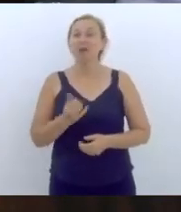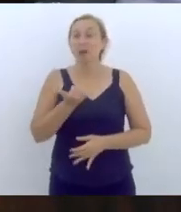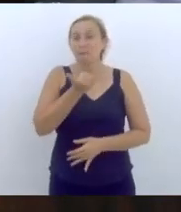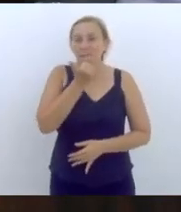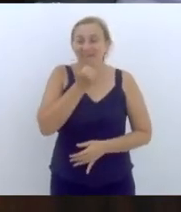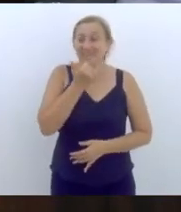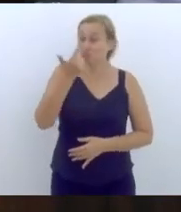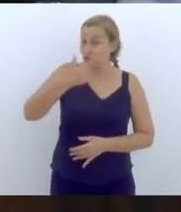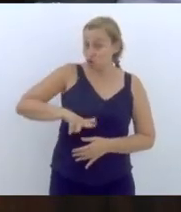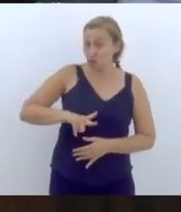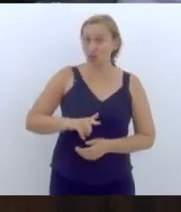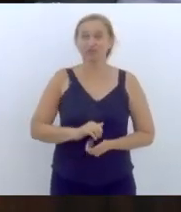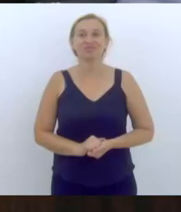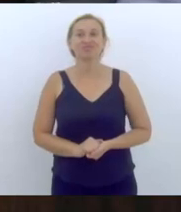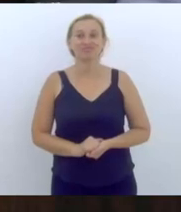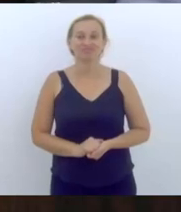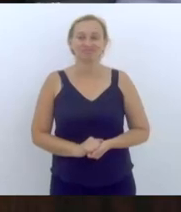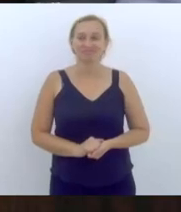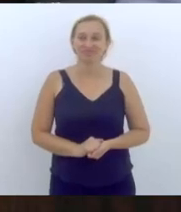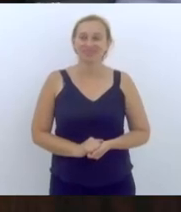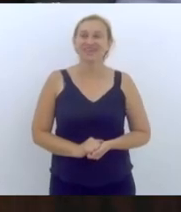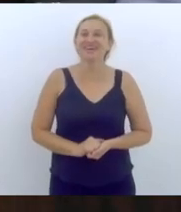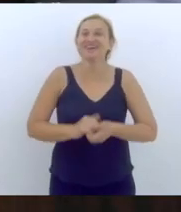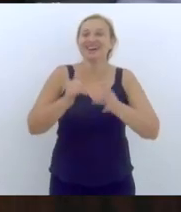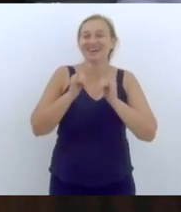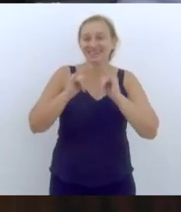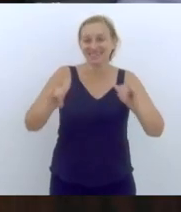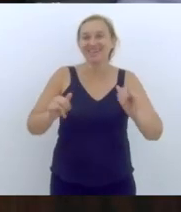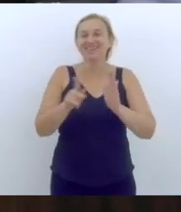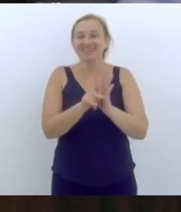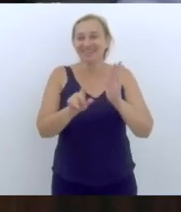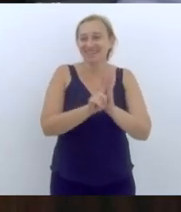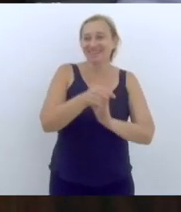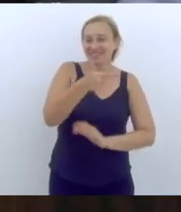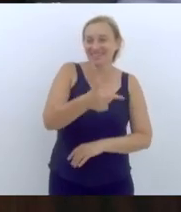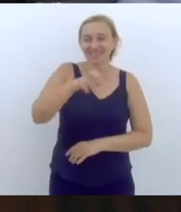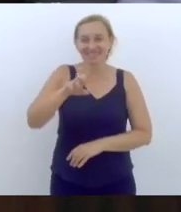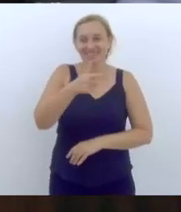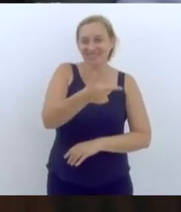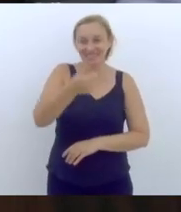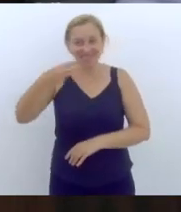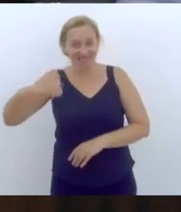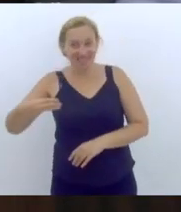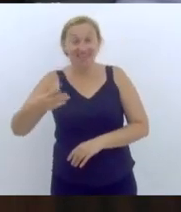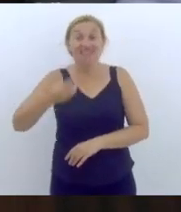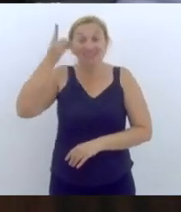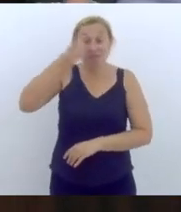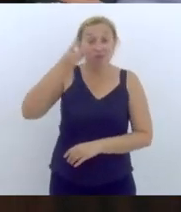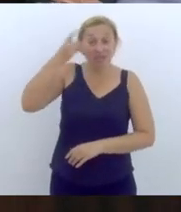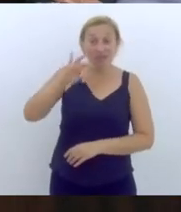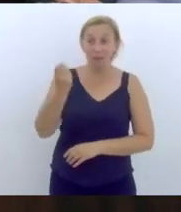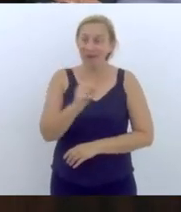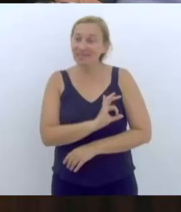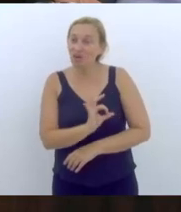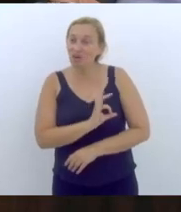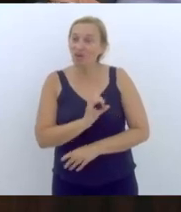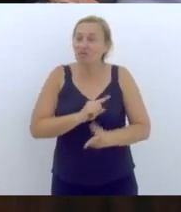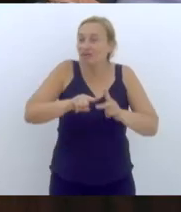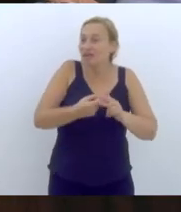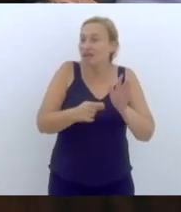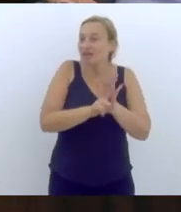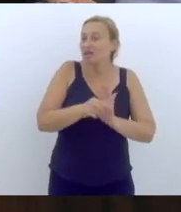Perdão, novamente. Anuncio o projeto de lei número 25 de 2023, de autoria da deputada Marta Rocha, que altera a lei